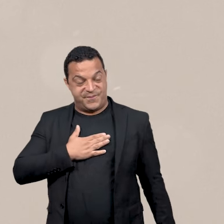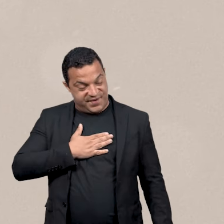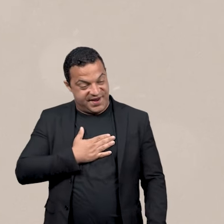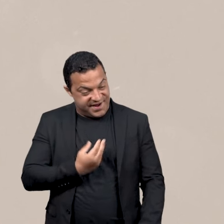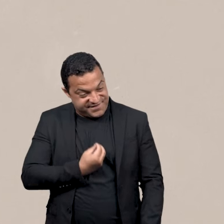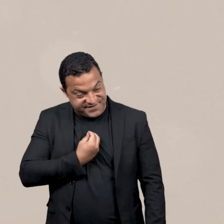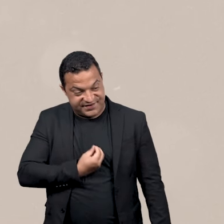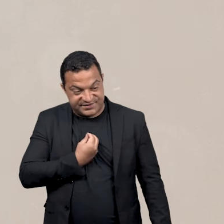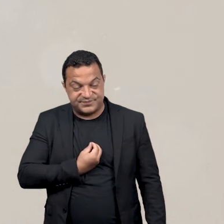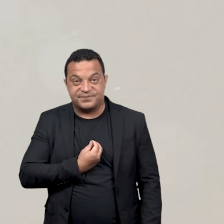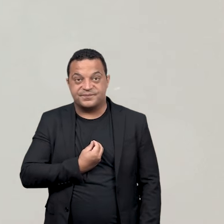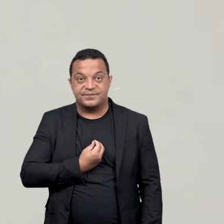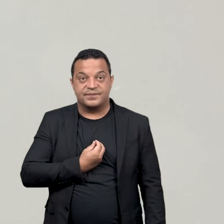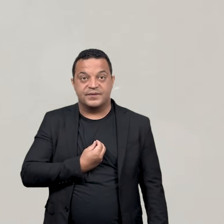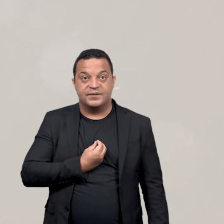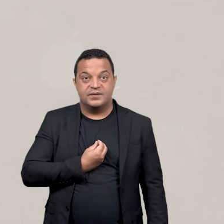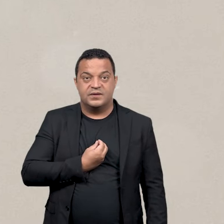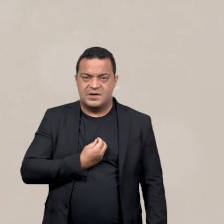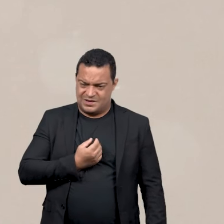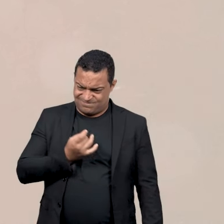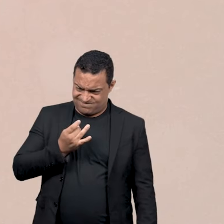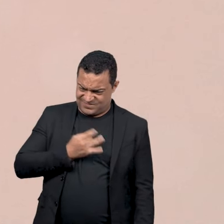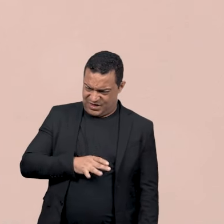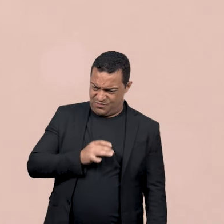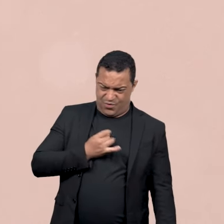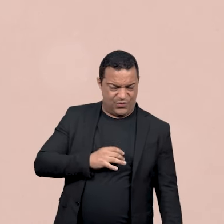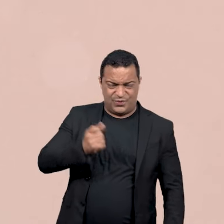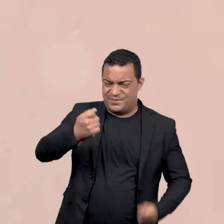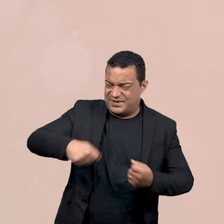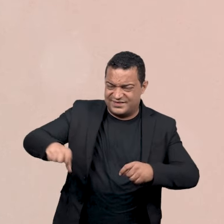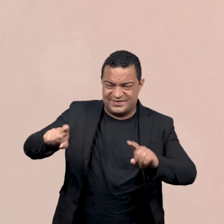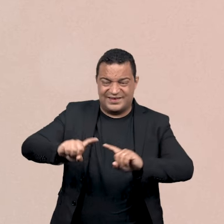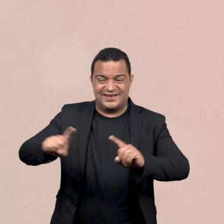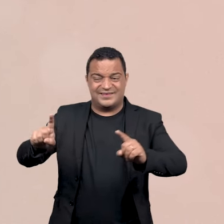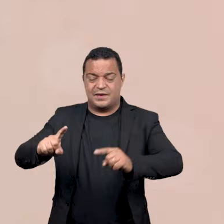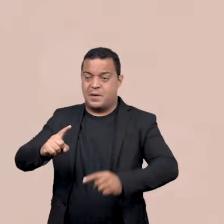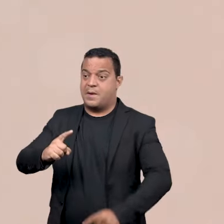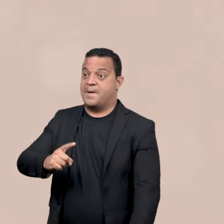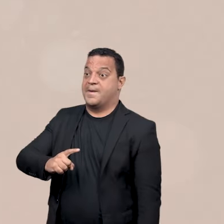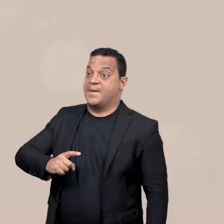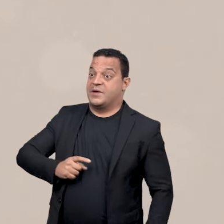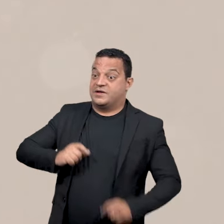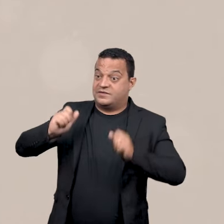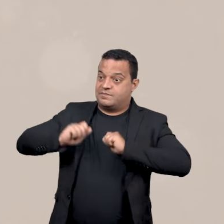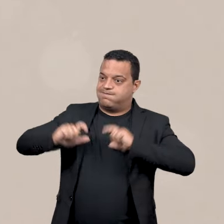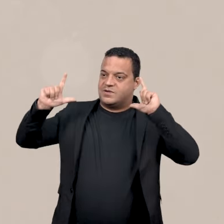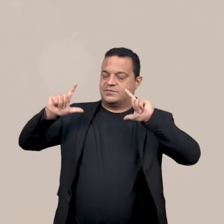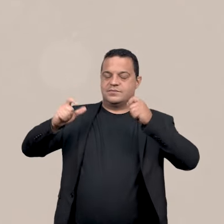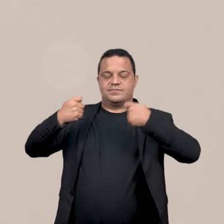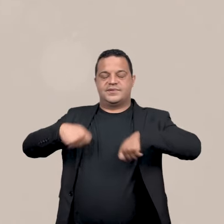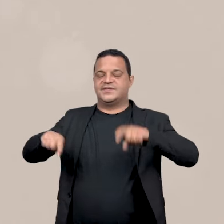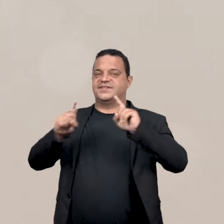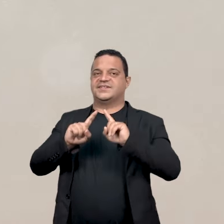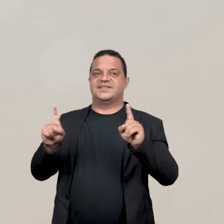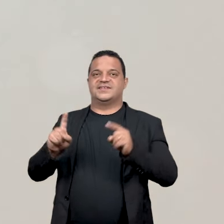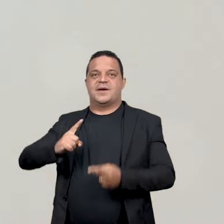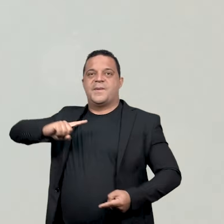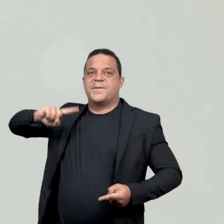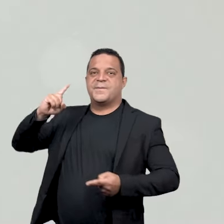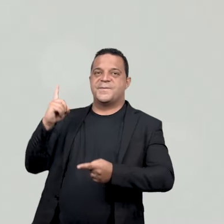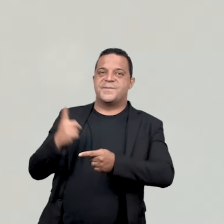Profeticamente, os não temas porque eu sou contigo, não te assombres porque eu sou teu